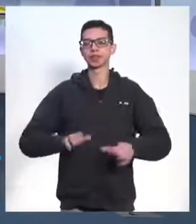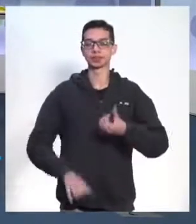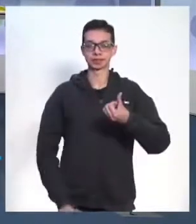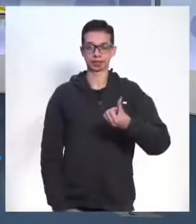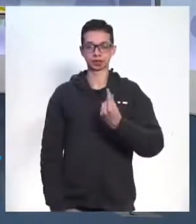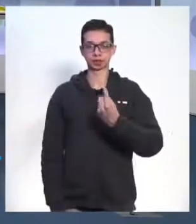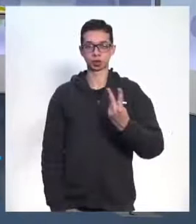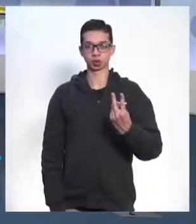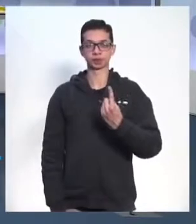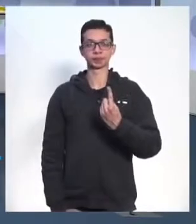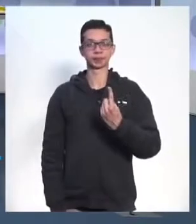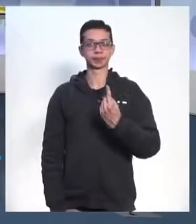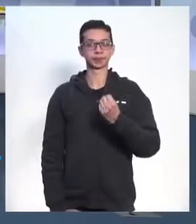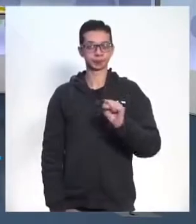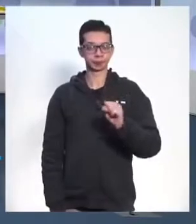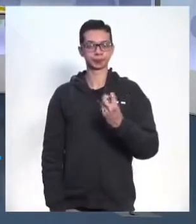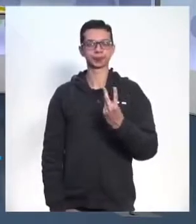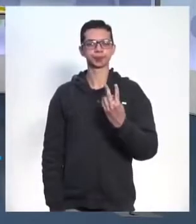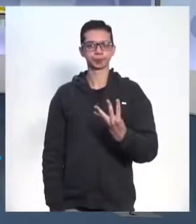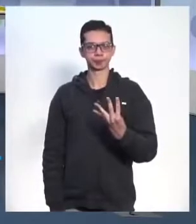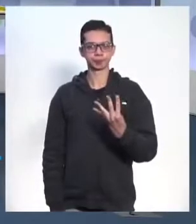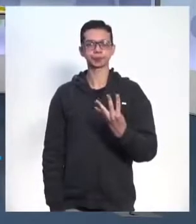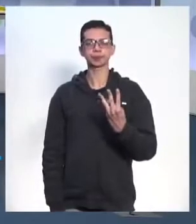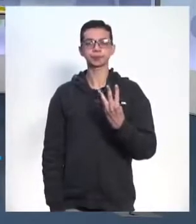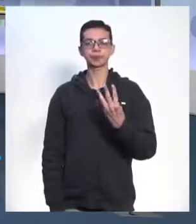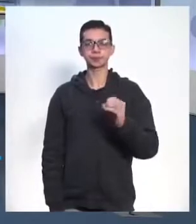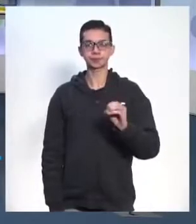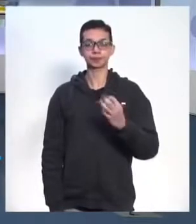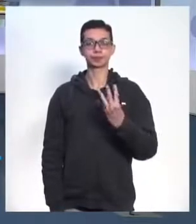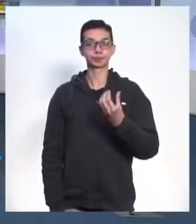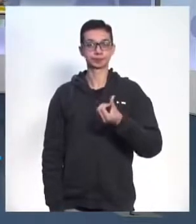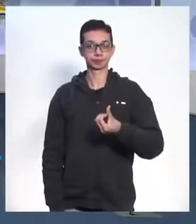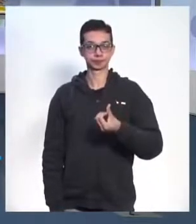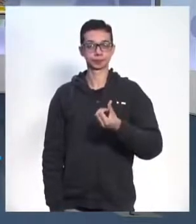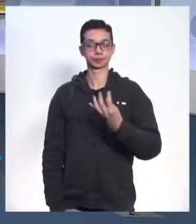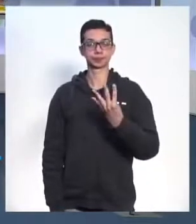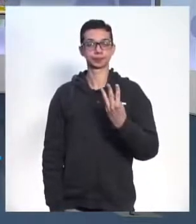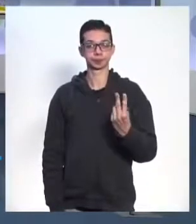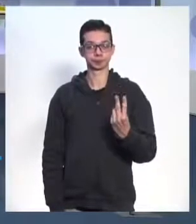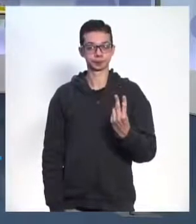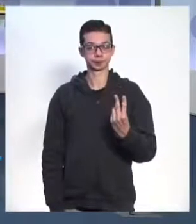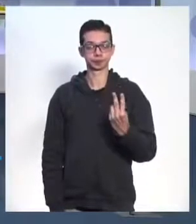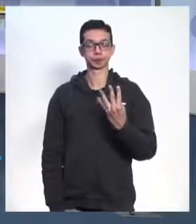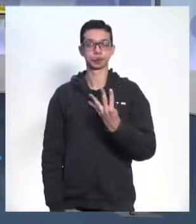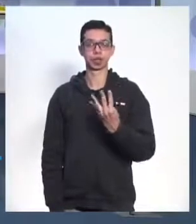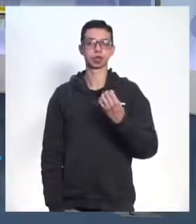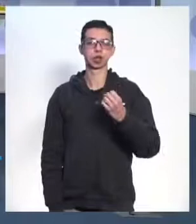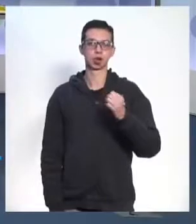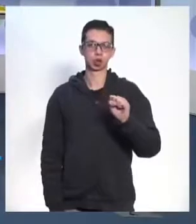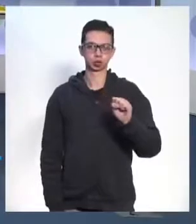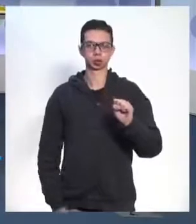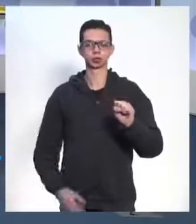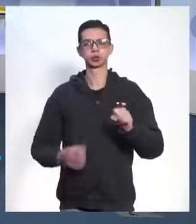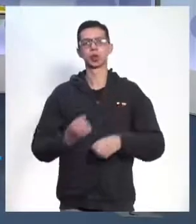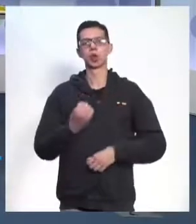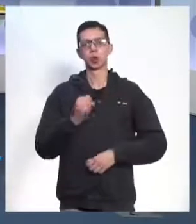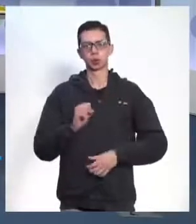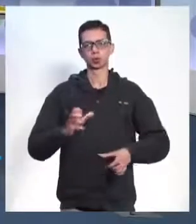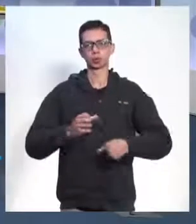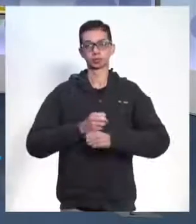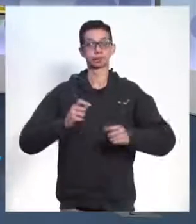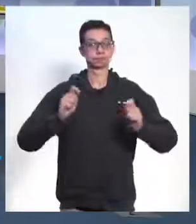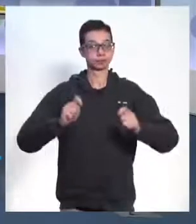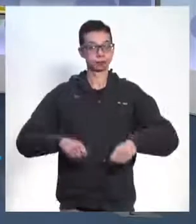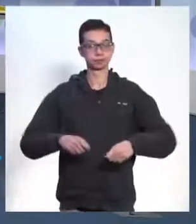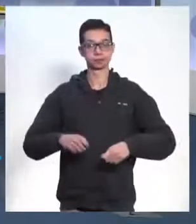18, 24, 30, 36, 42 e 48, que daria 8 pontos. Beleza. Correto? Tá,